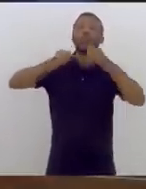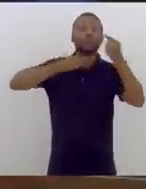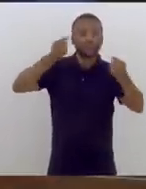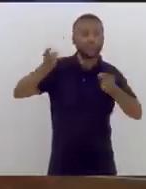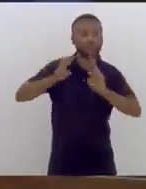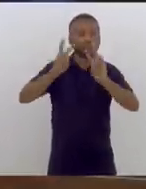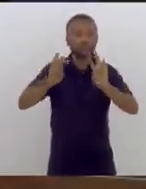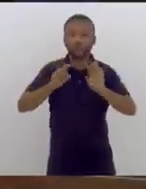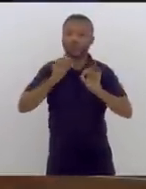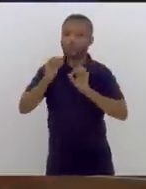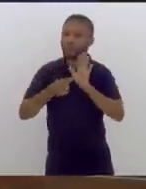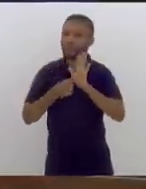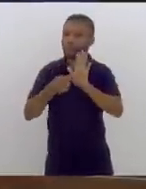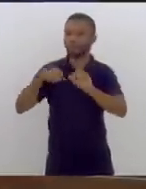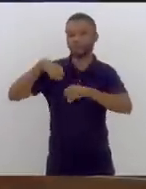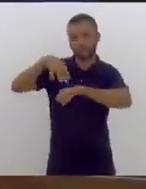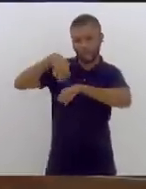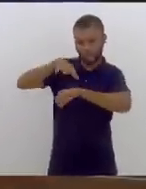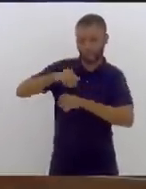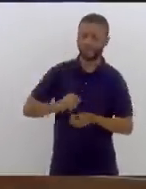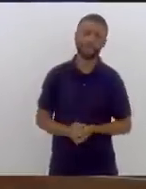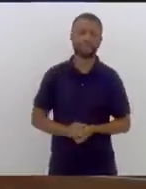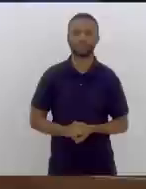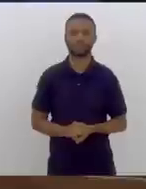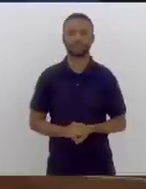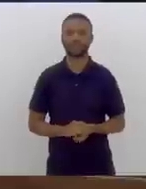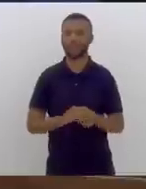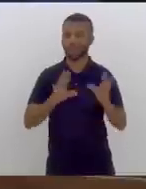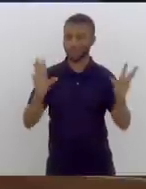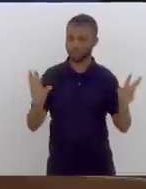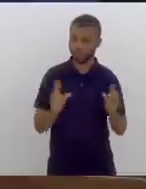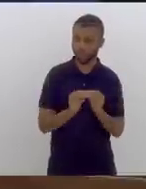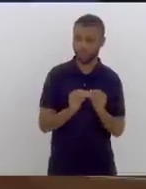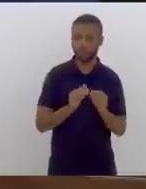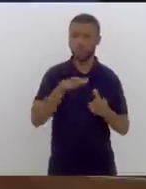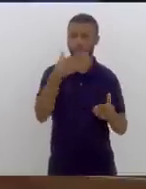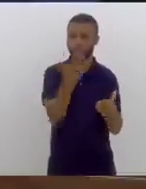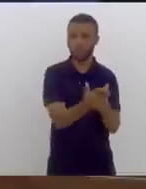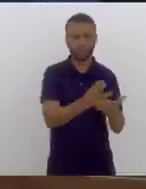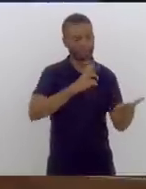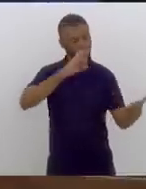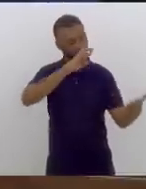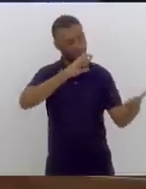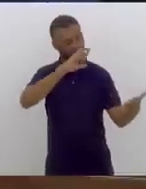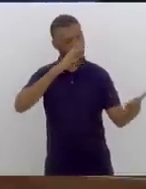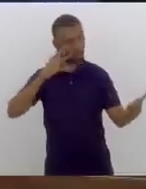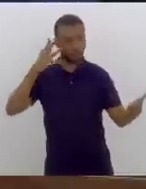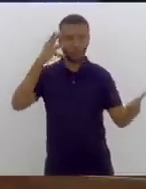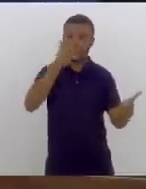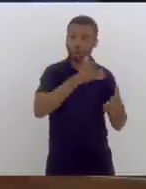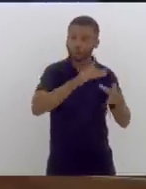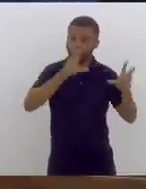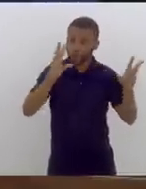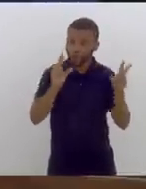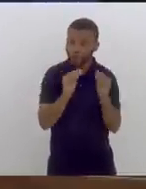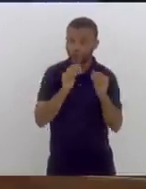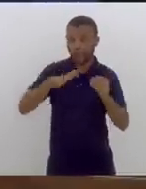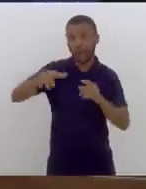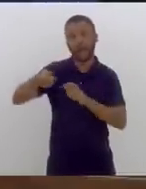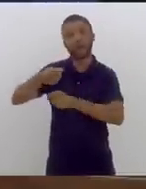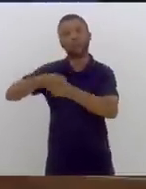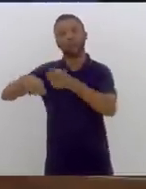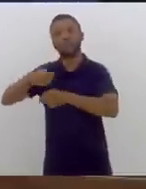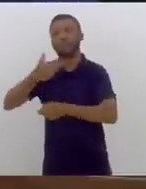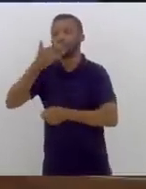que estamos trazendo por fim revisto o processo e tendo concluída a administração pela